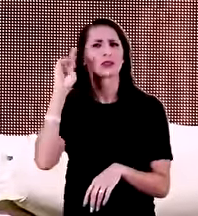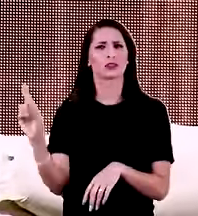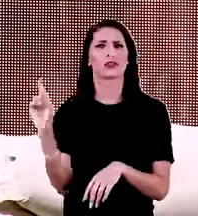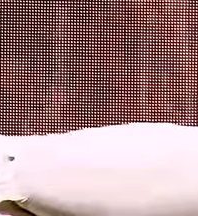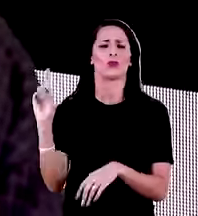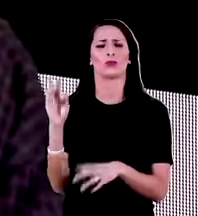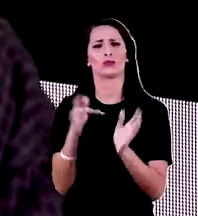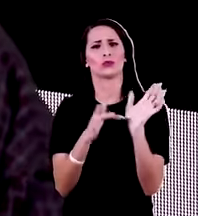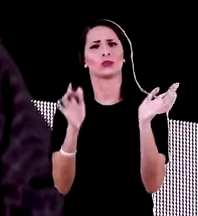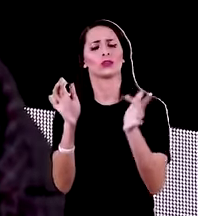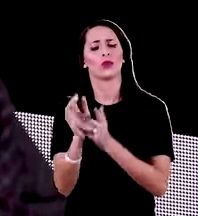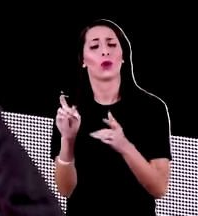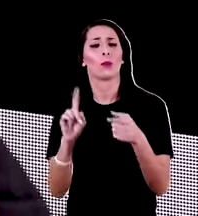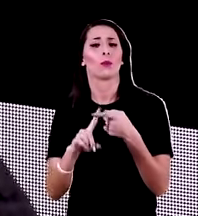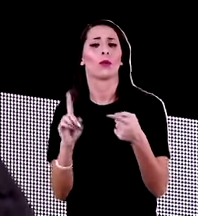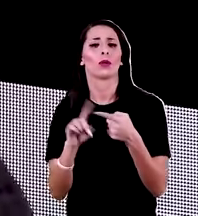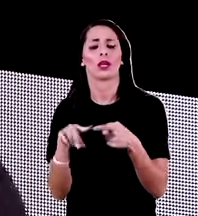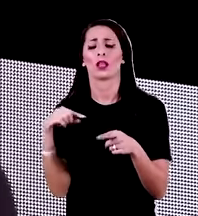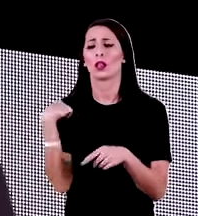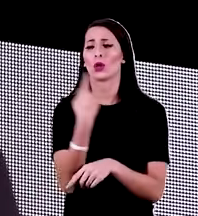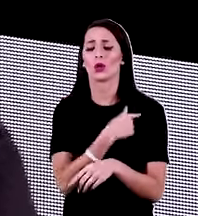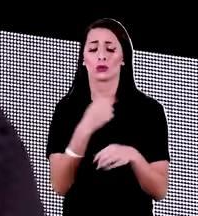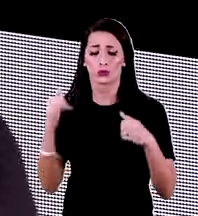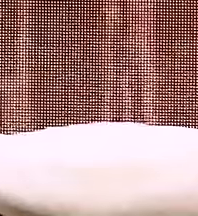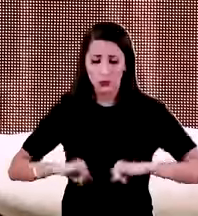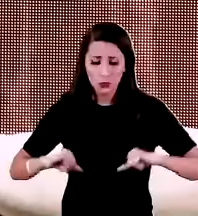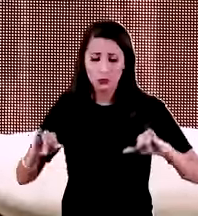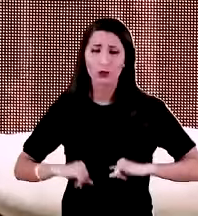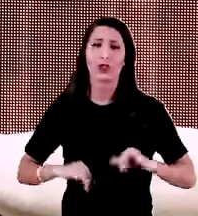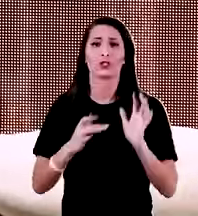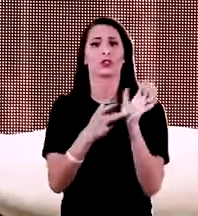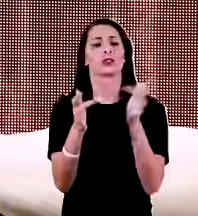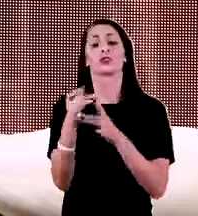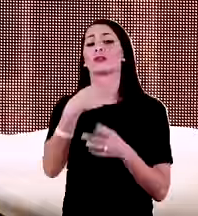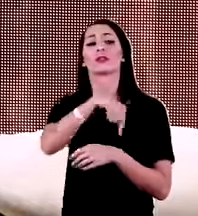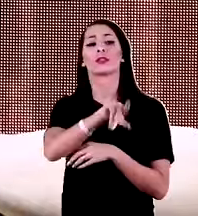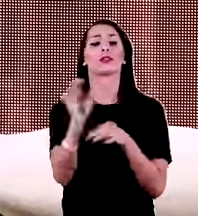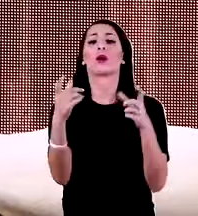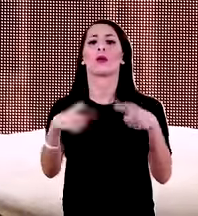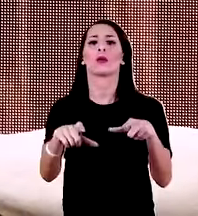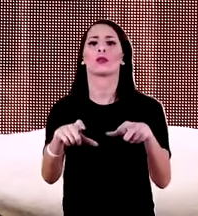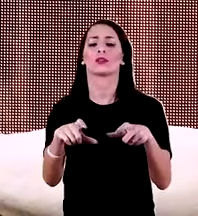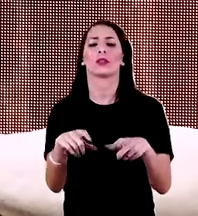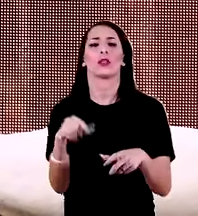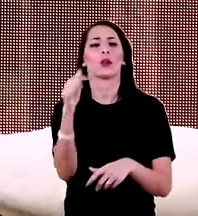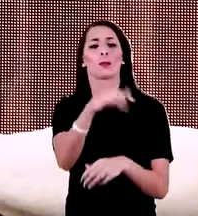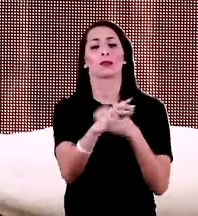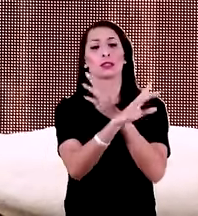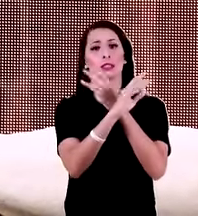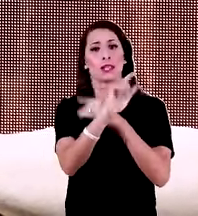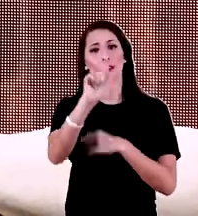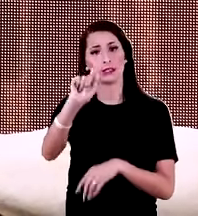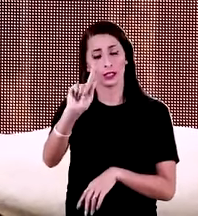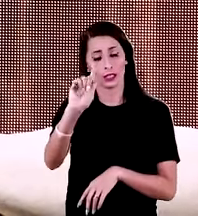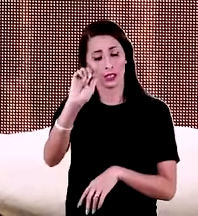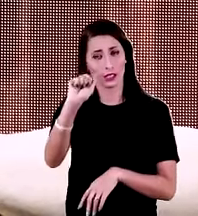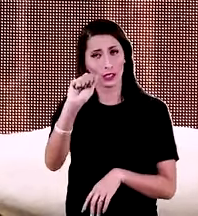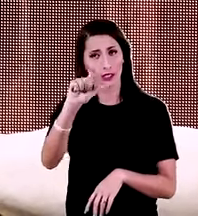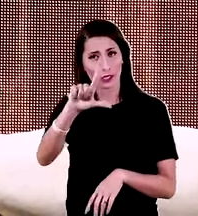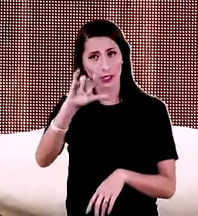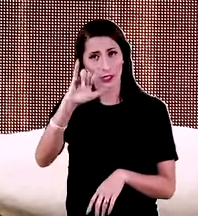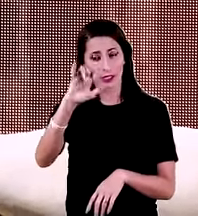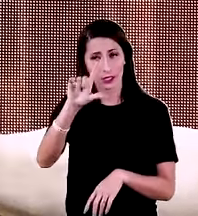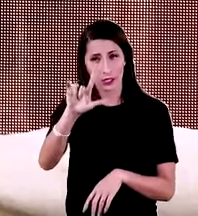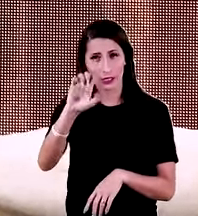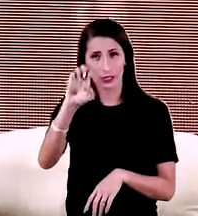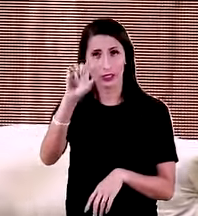sofrendo. Jesus estava indo para onde? Jesus estava indo para Galileia. Jesus diz, vamos todo mundo mudar o prumo, que agora a